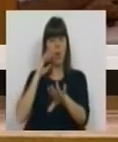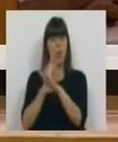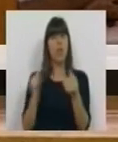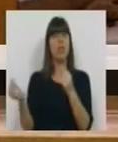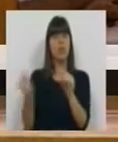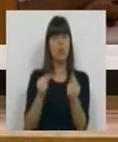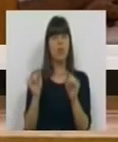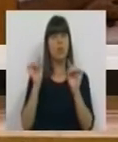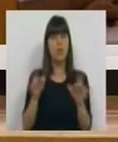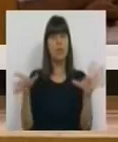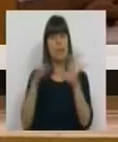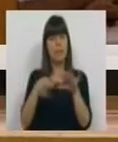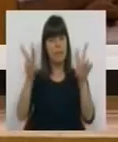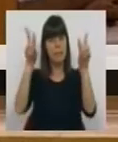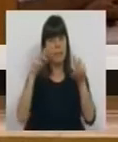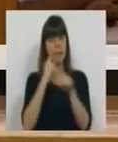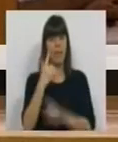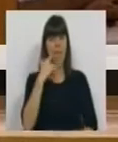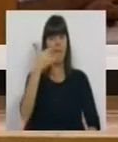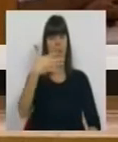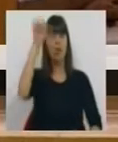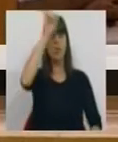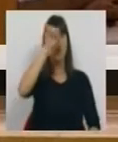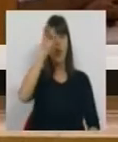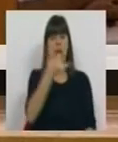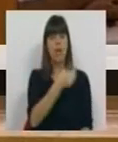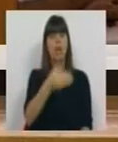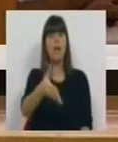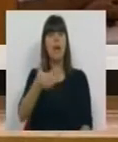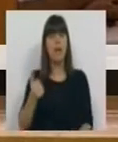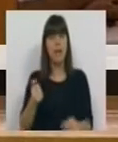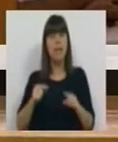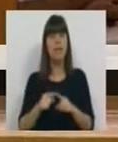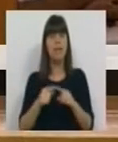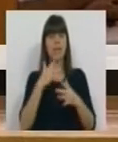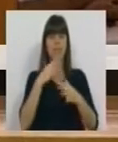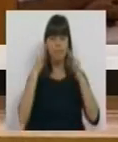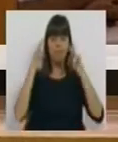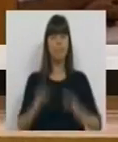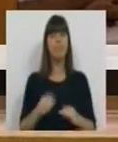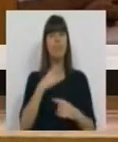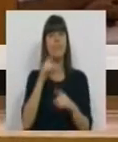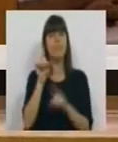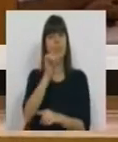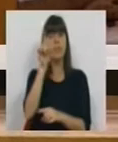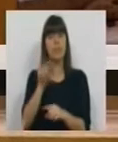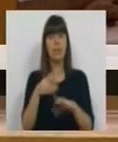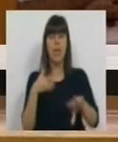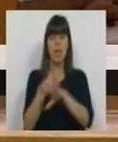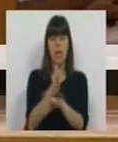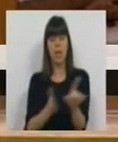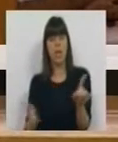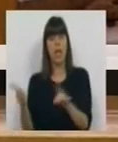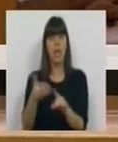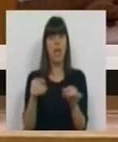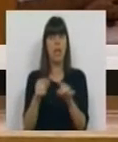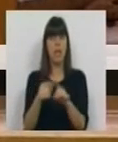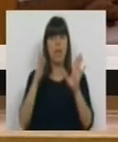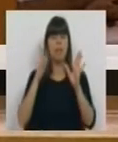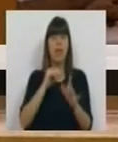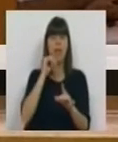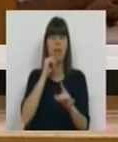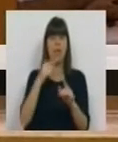discussão sobre esta matéria, a 21 de janeiro de 2015, afirmámos que esta questão, direta e indiretamente,